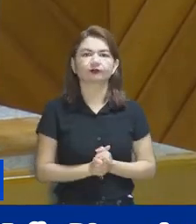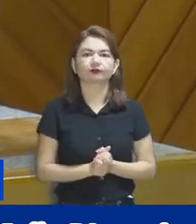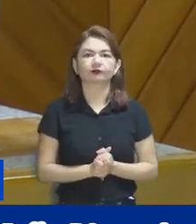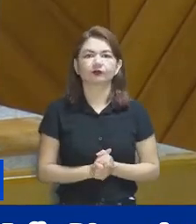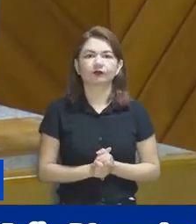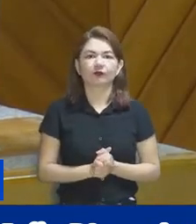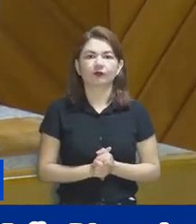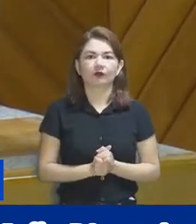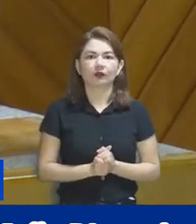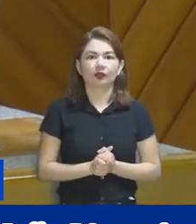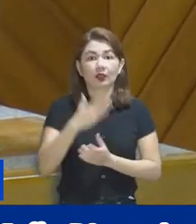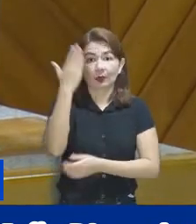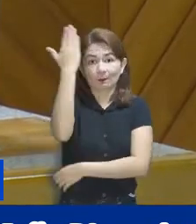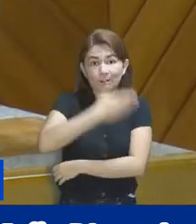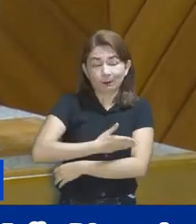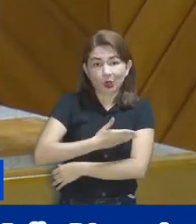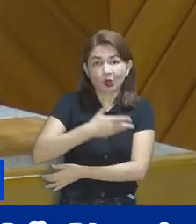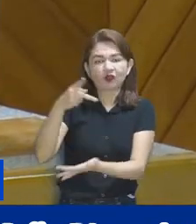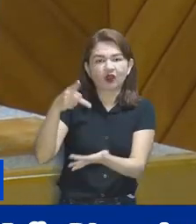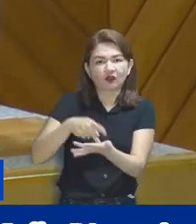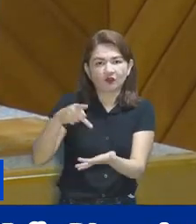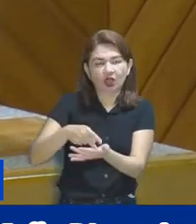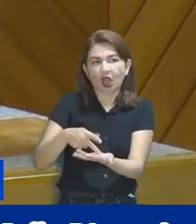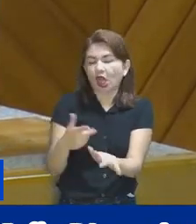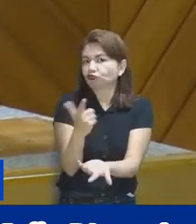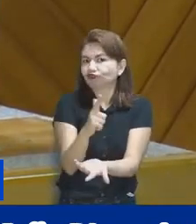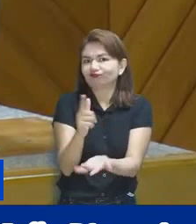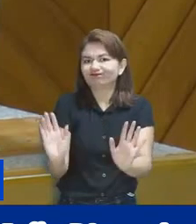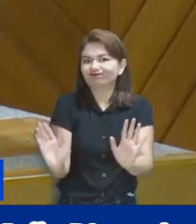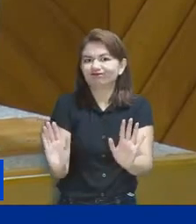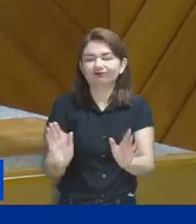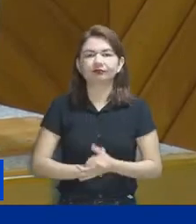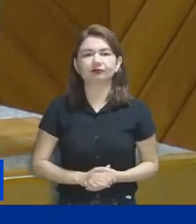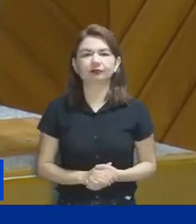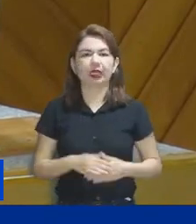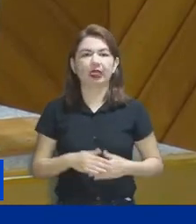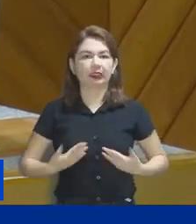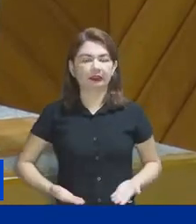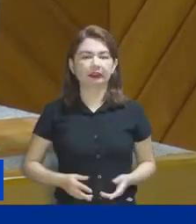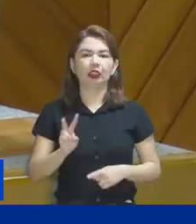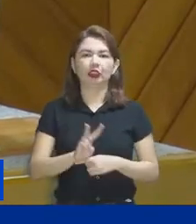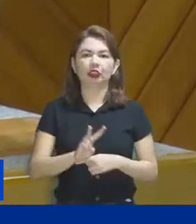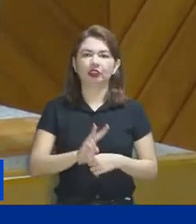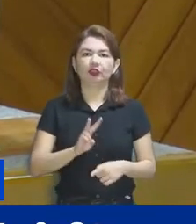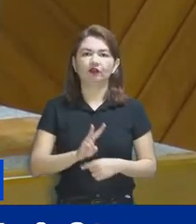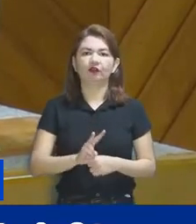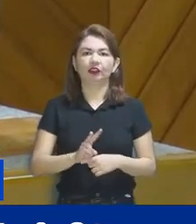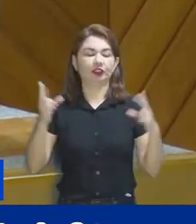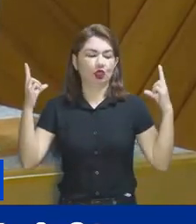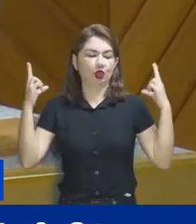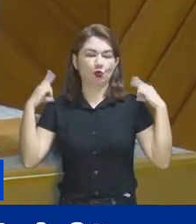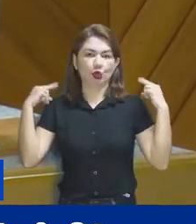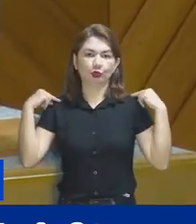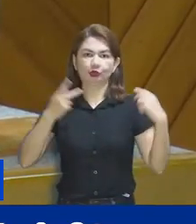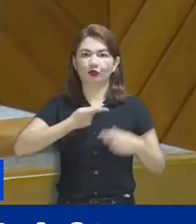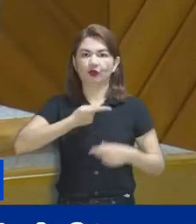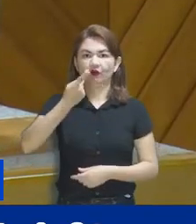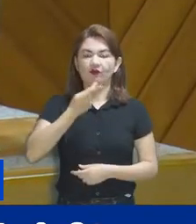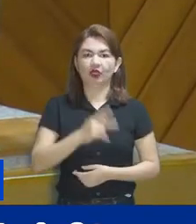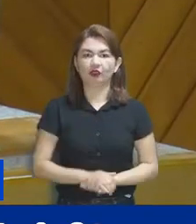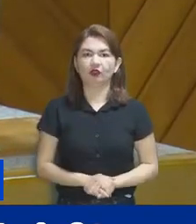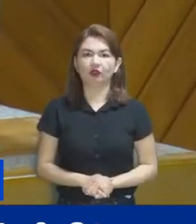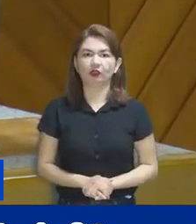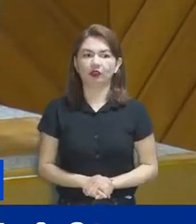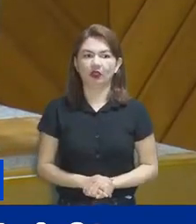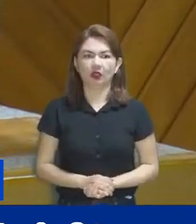foram confirmados em juízos. João Diomédes, na defesa, negou que tenha realizado o